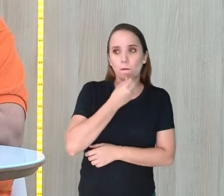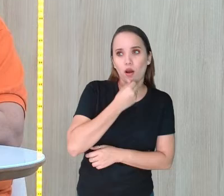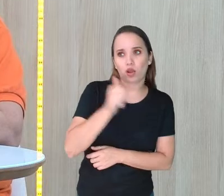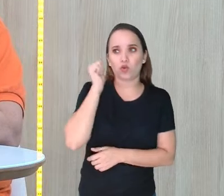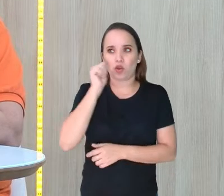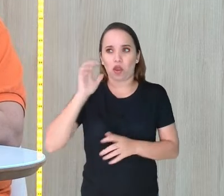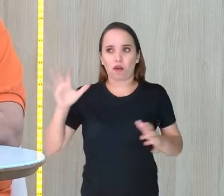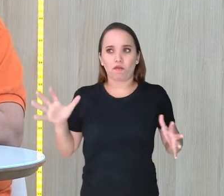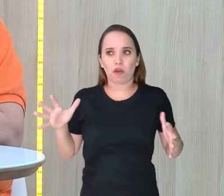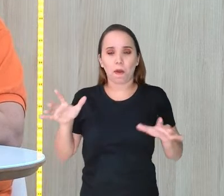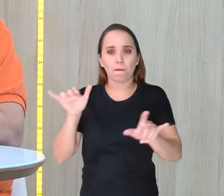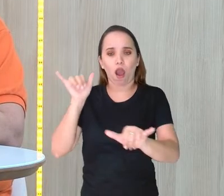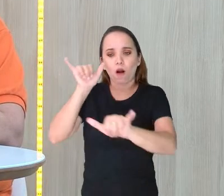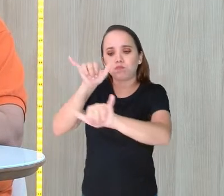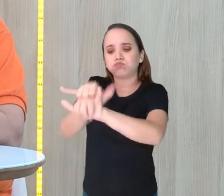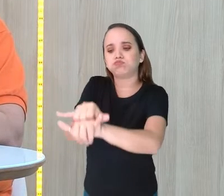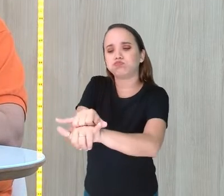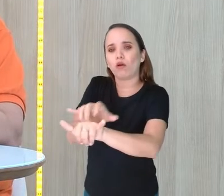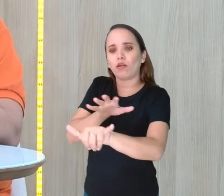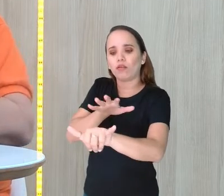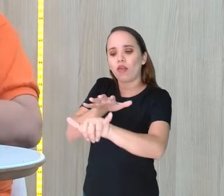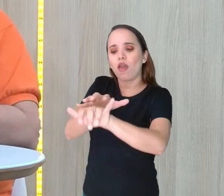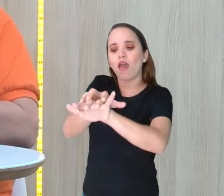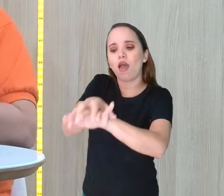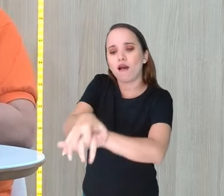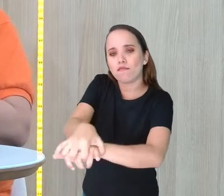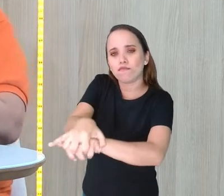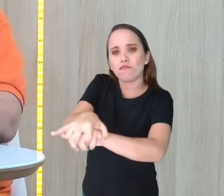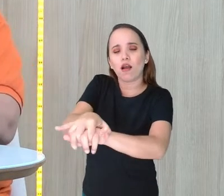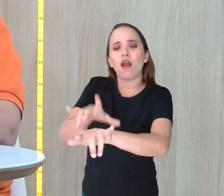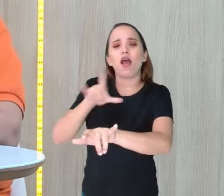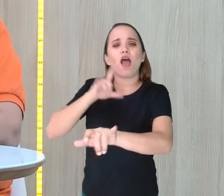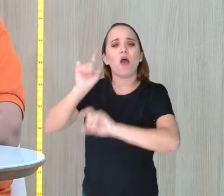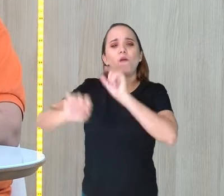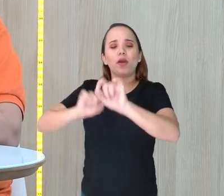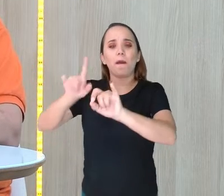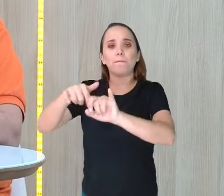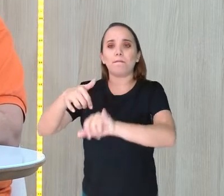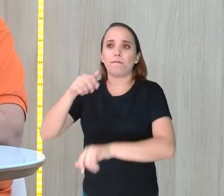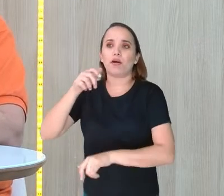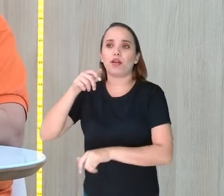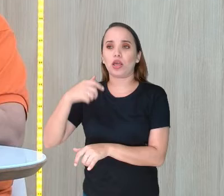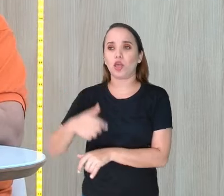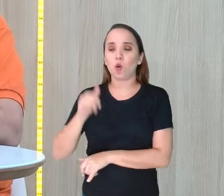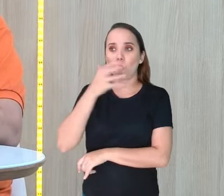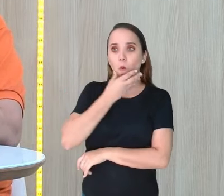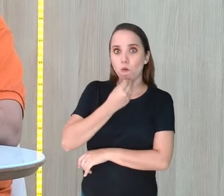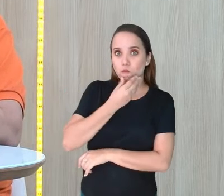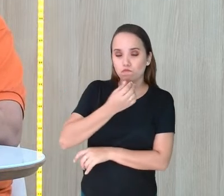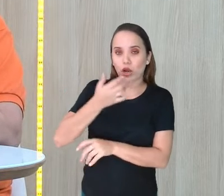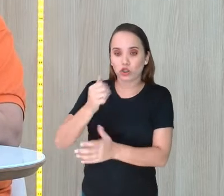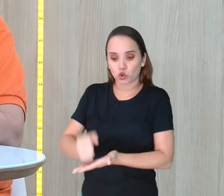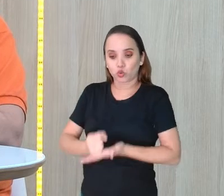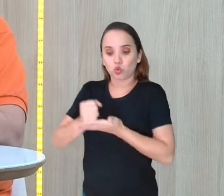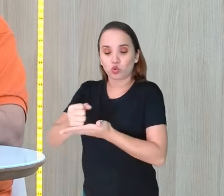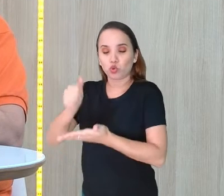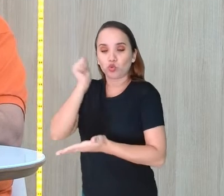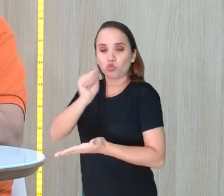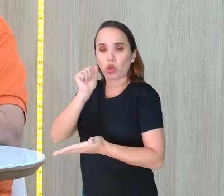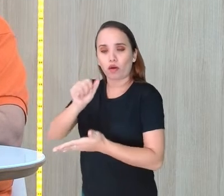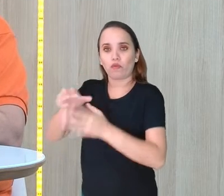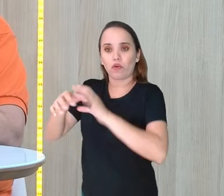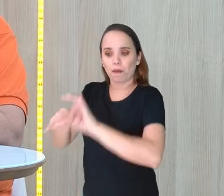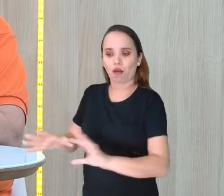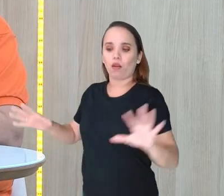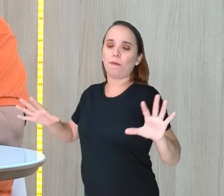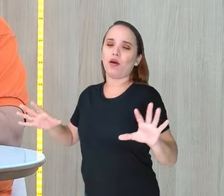macho é para que o macho ajude a fêmea a liberar os óvulos, porque o macho por si só, ele já libera